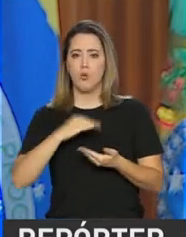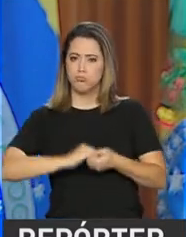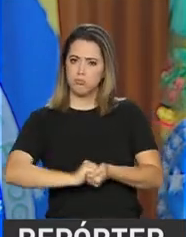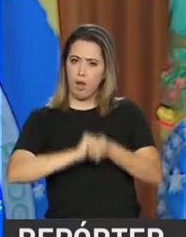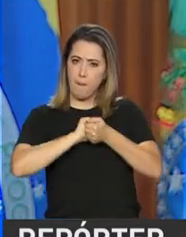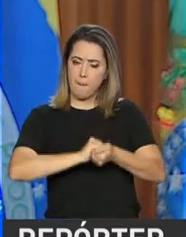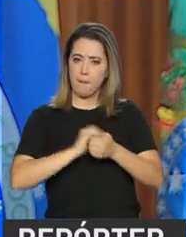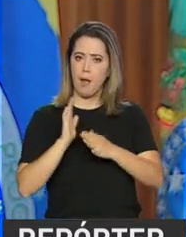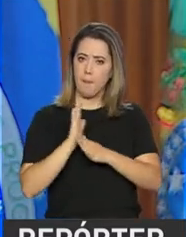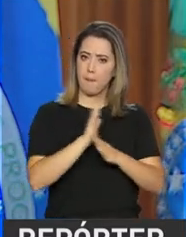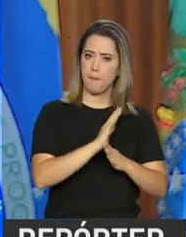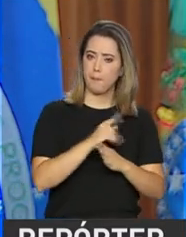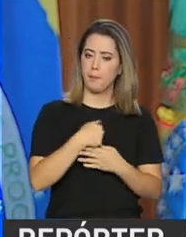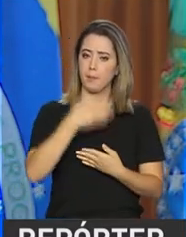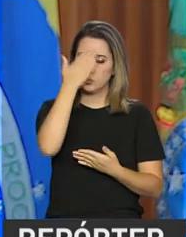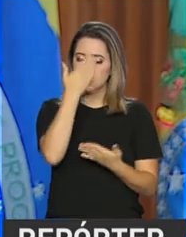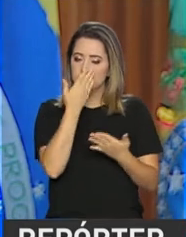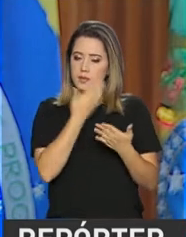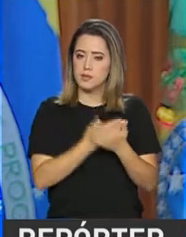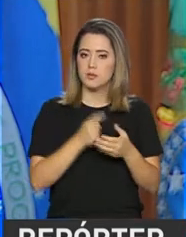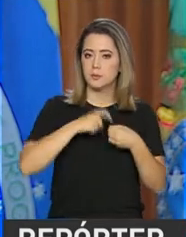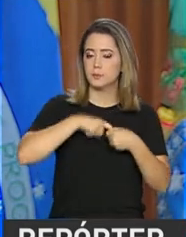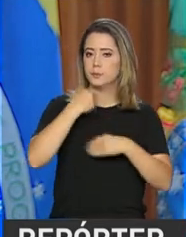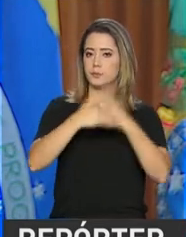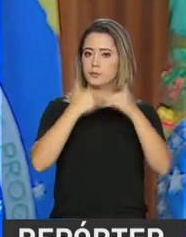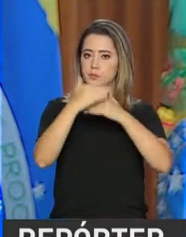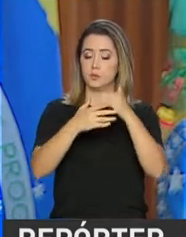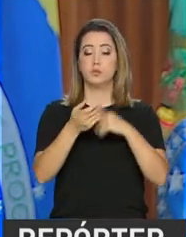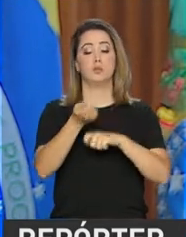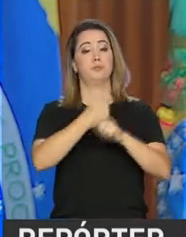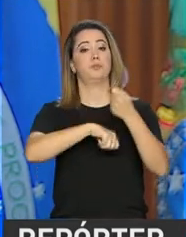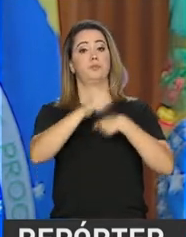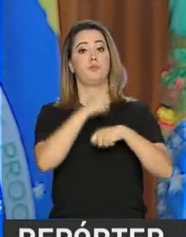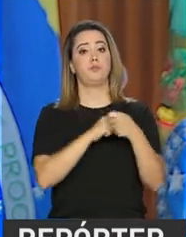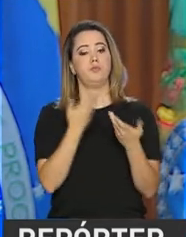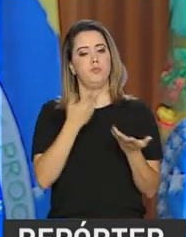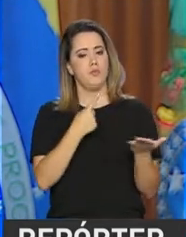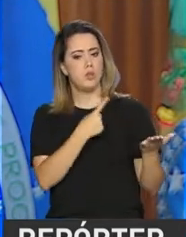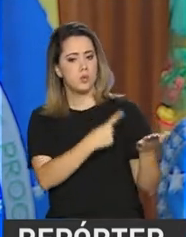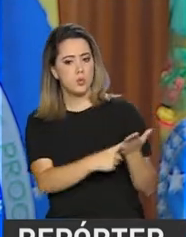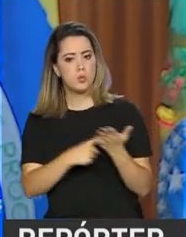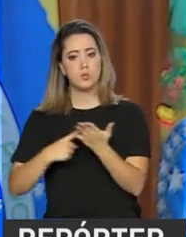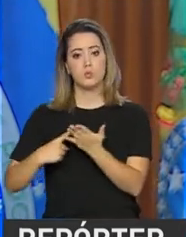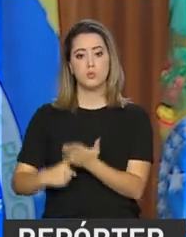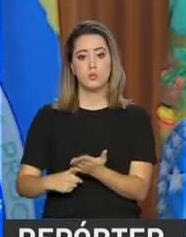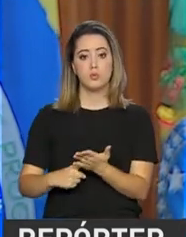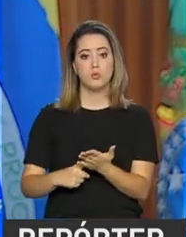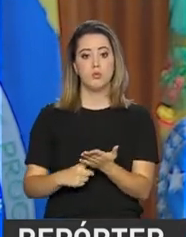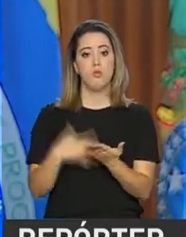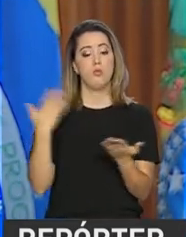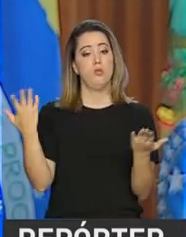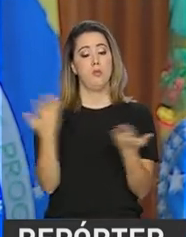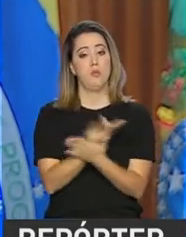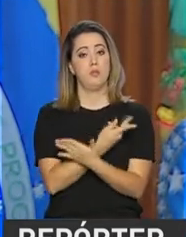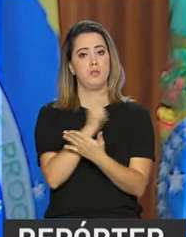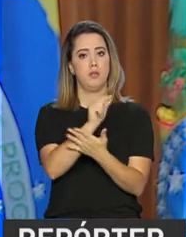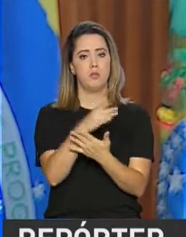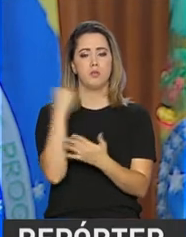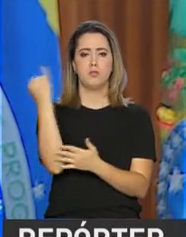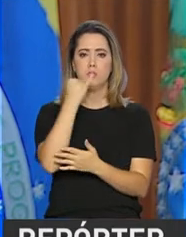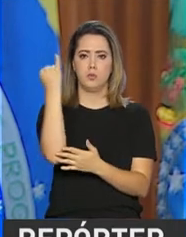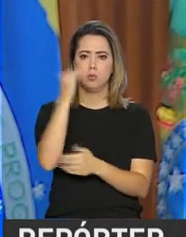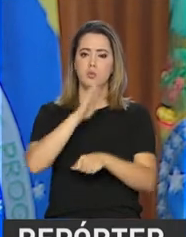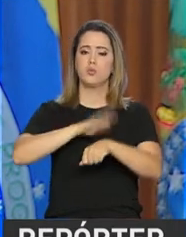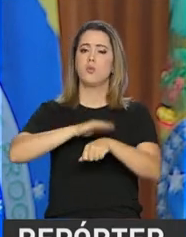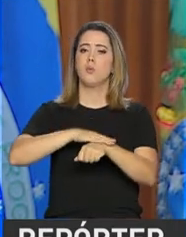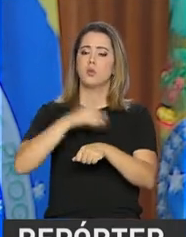na retomada da economia brasileira esses acordos chegam num momento muito importante de conquistas do nosso